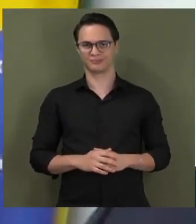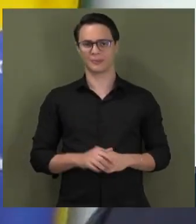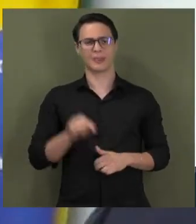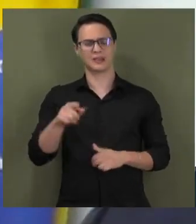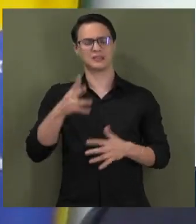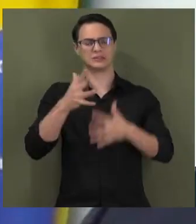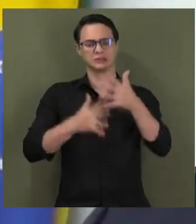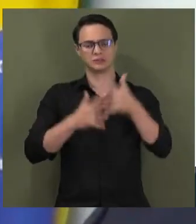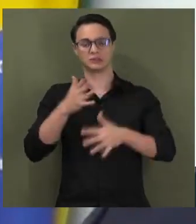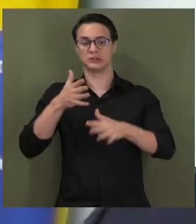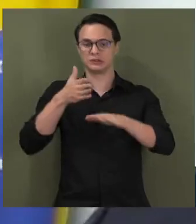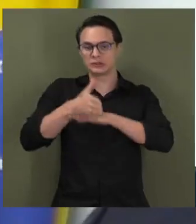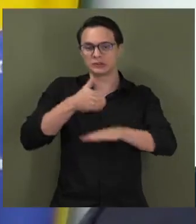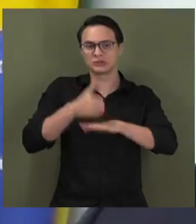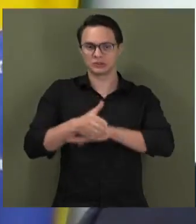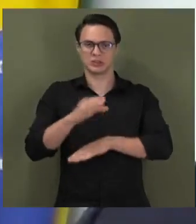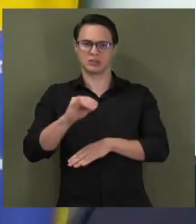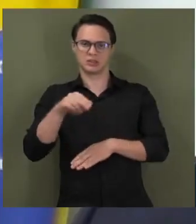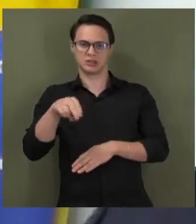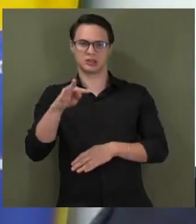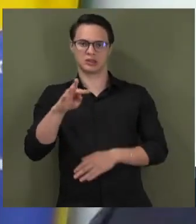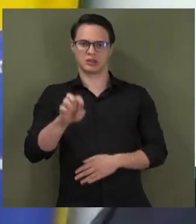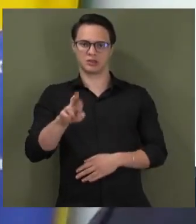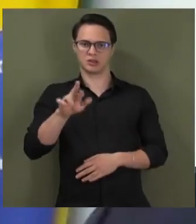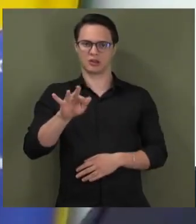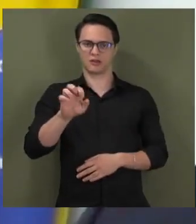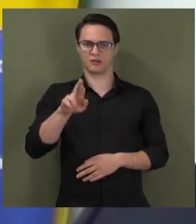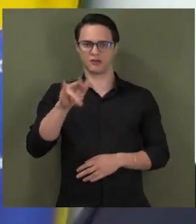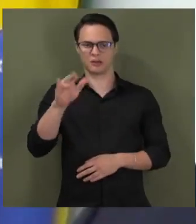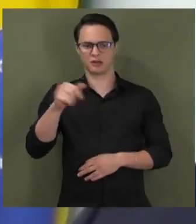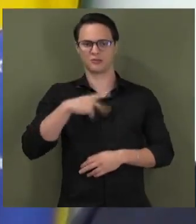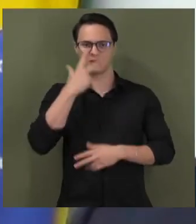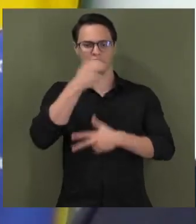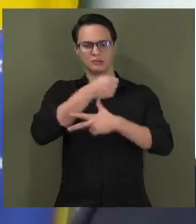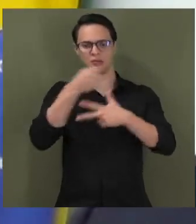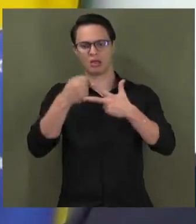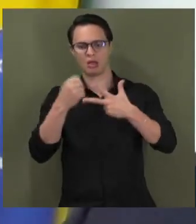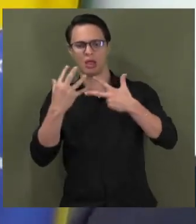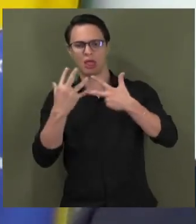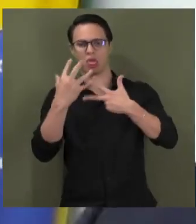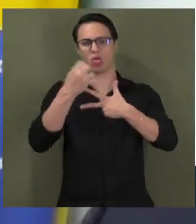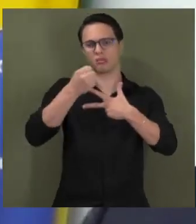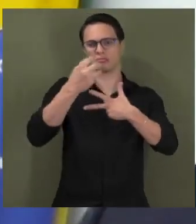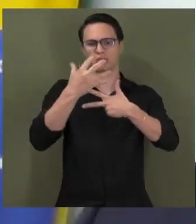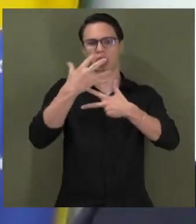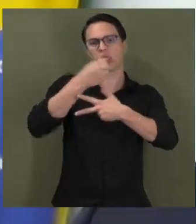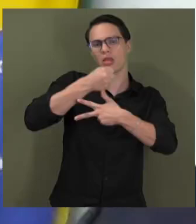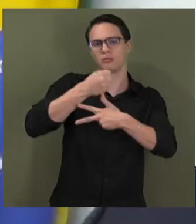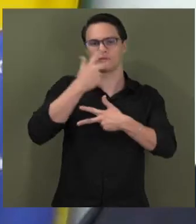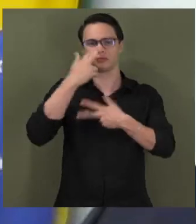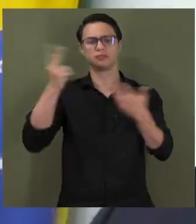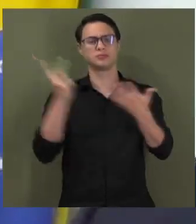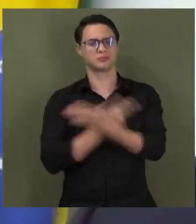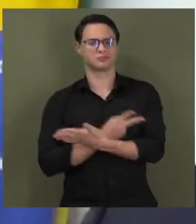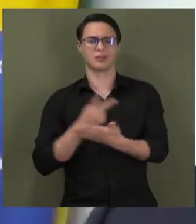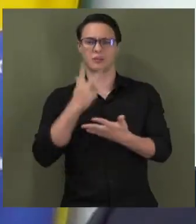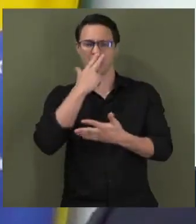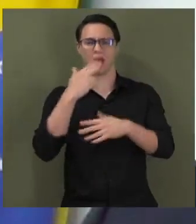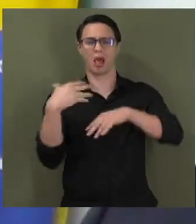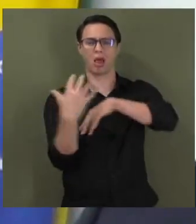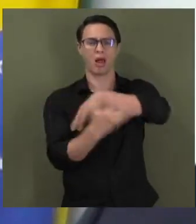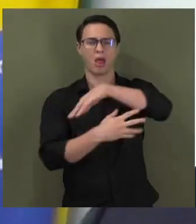interferência de um poder sobre outro, a desmoralização de um poder sobre outro, que nós estamos vendo na República, que está causando um